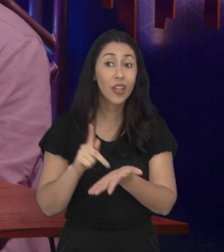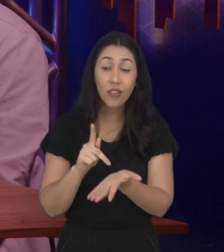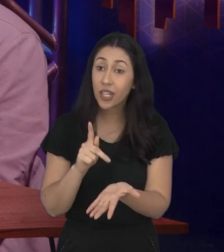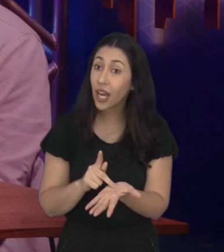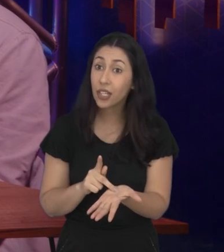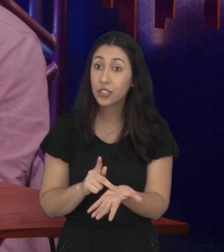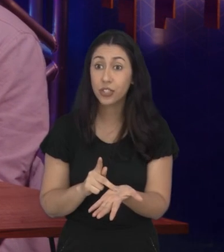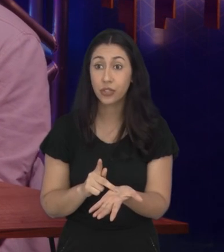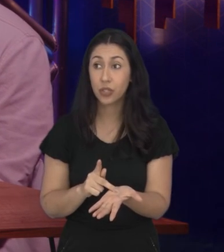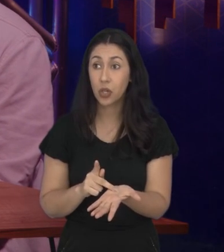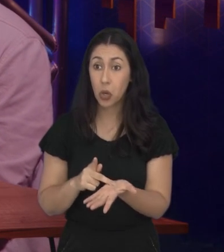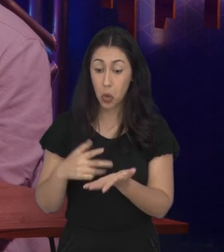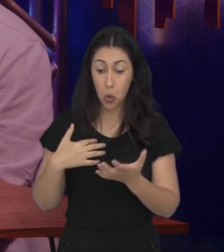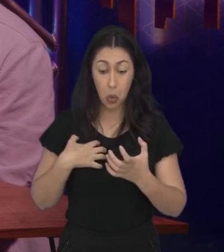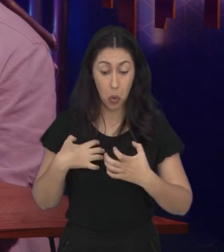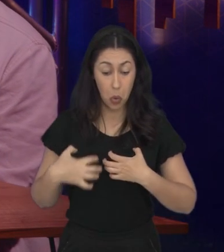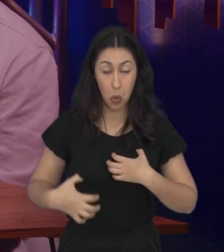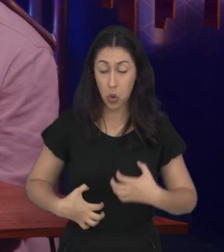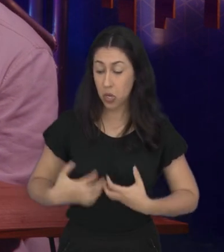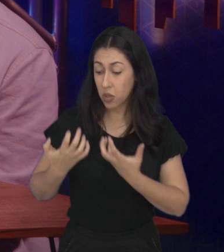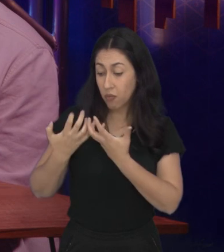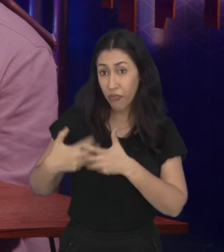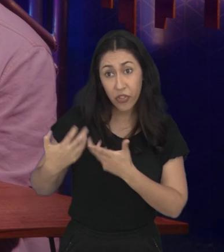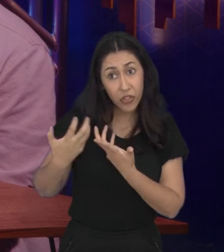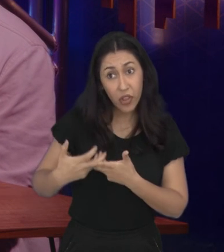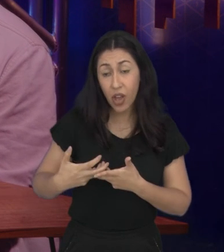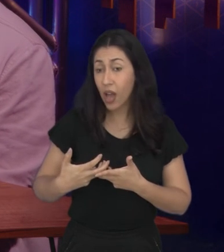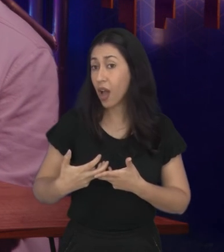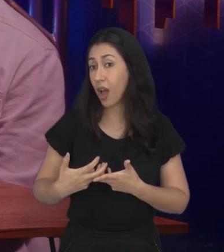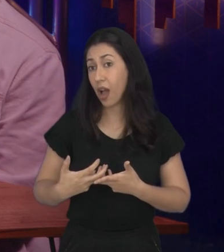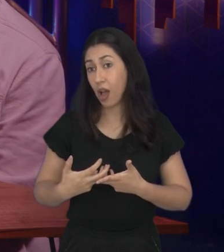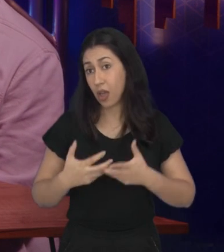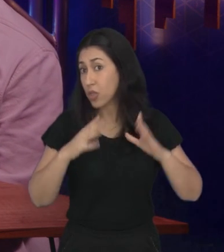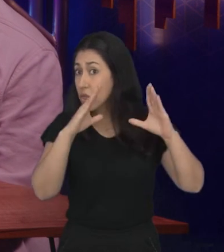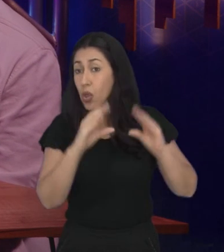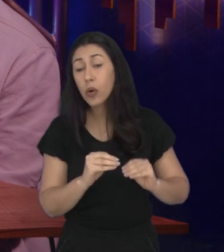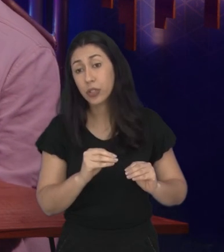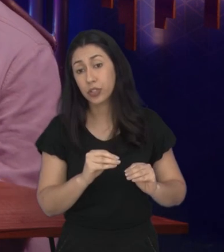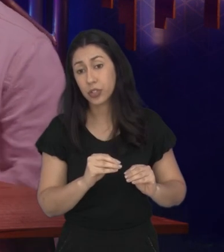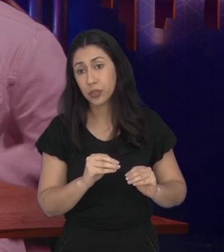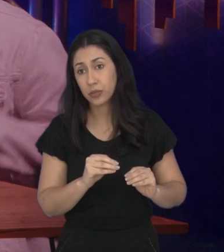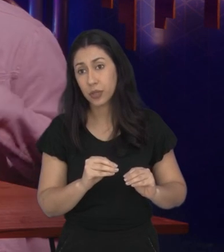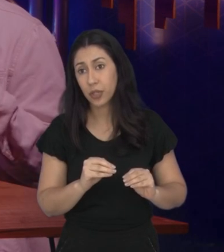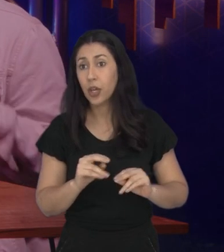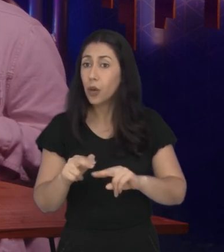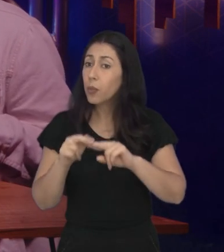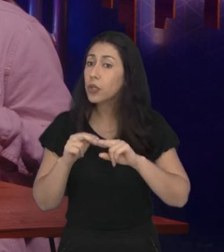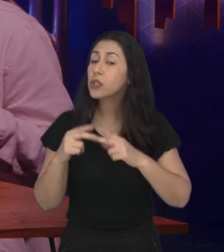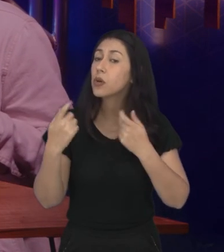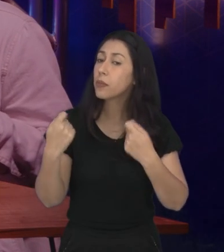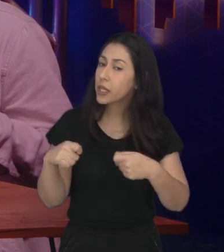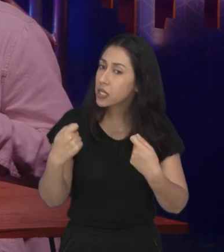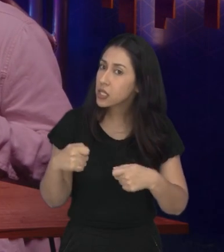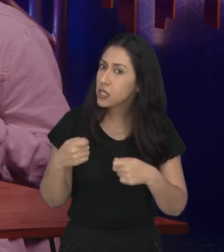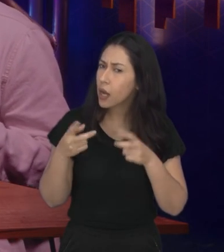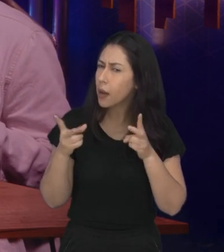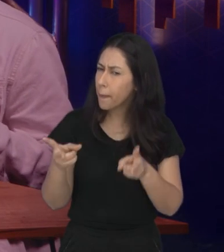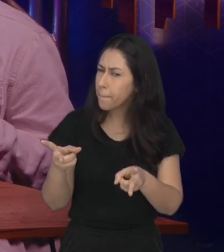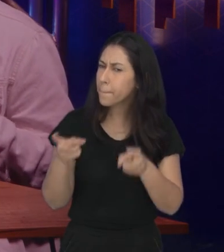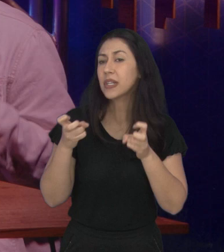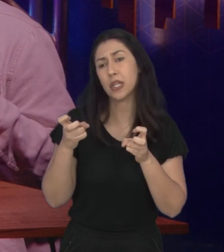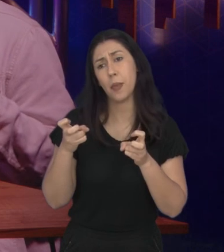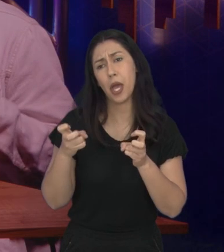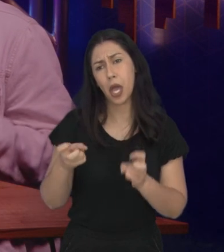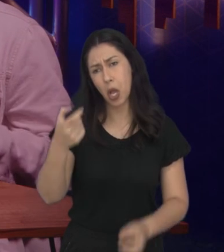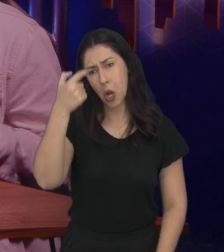você realmente não consegue, o seu ciclo circadiano já é para acordar mais tarde. Então, fazendo uma higiene do sono,